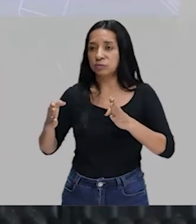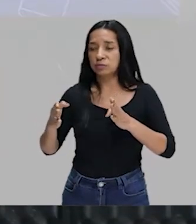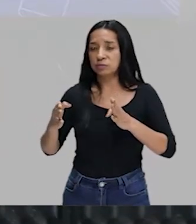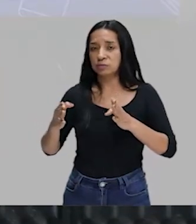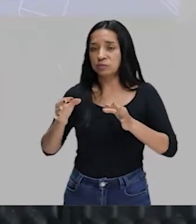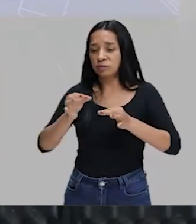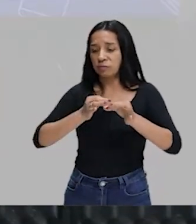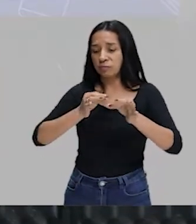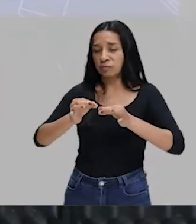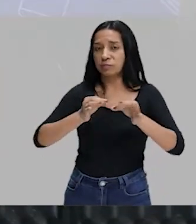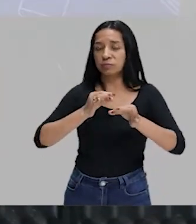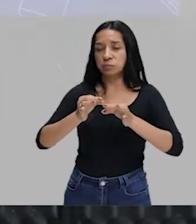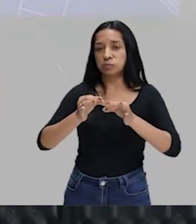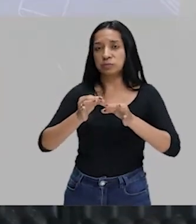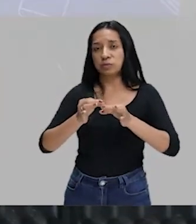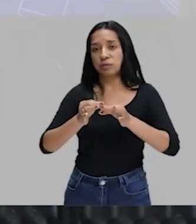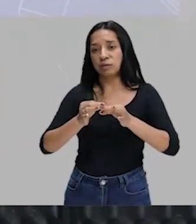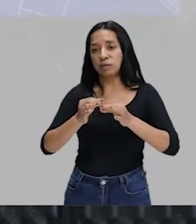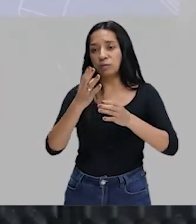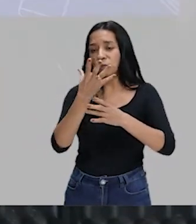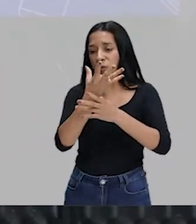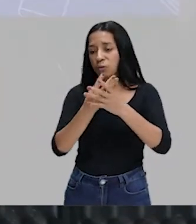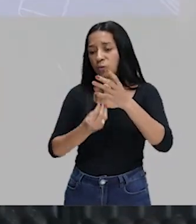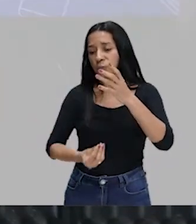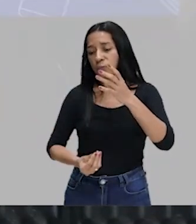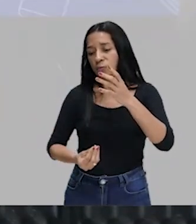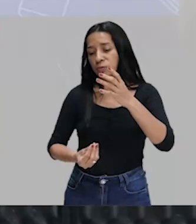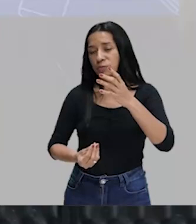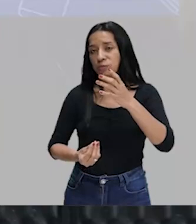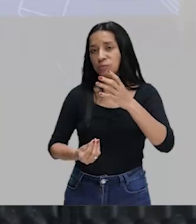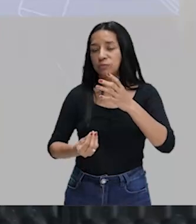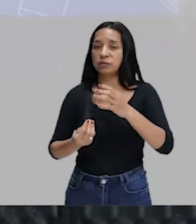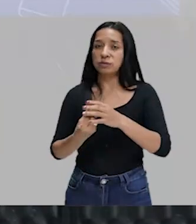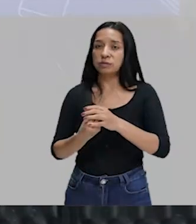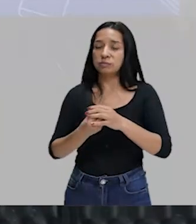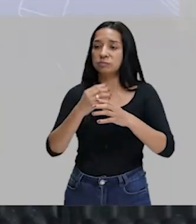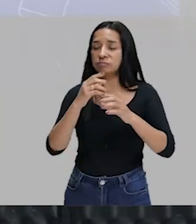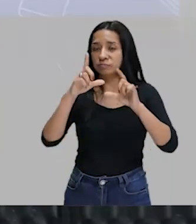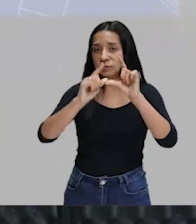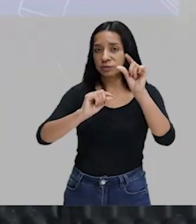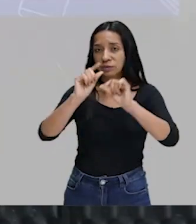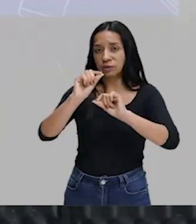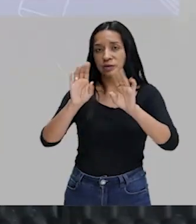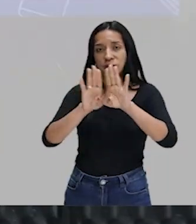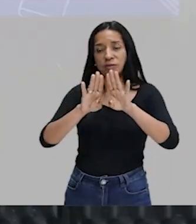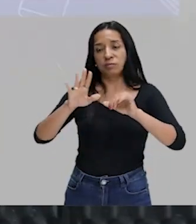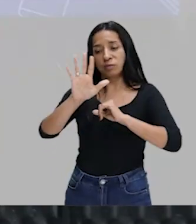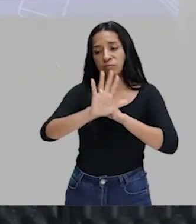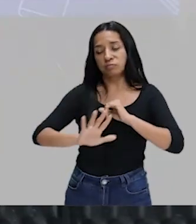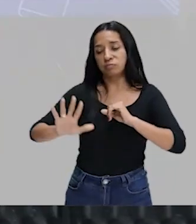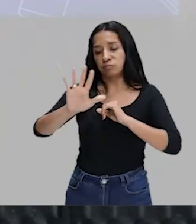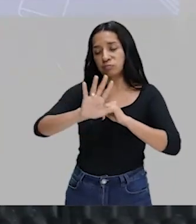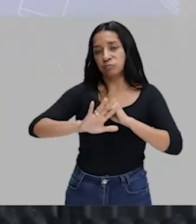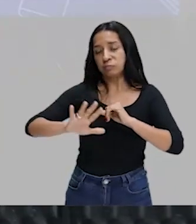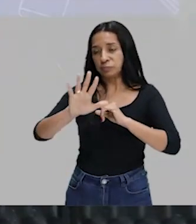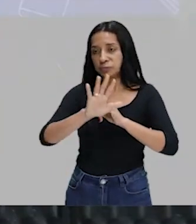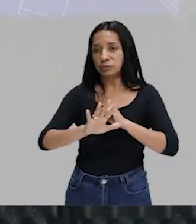Da formação, né? E morte dessas estrelas, né? Além de outras áreas da física também. Né?